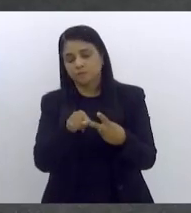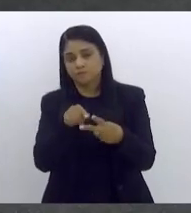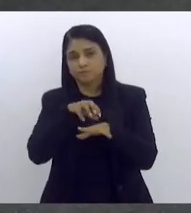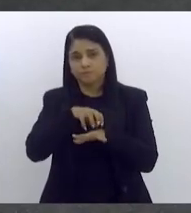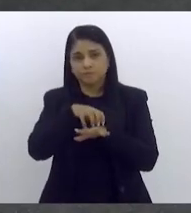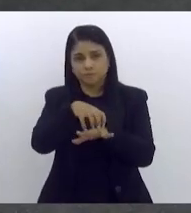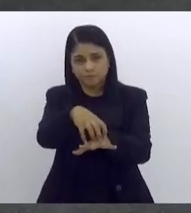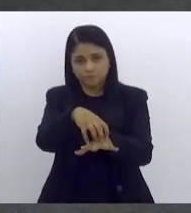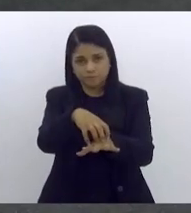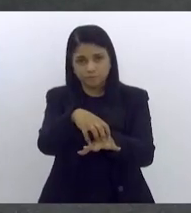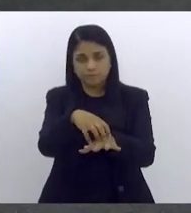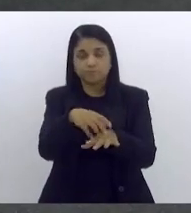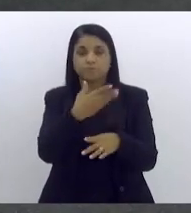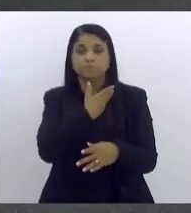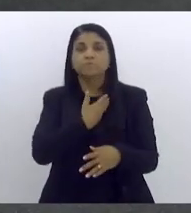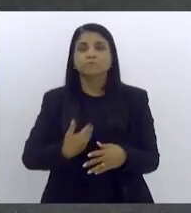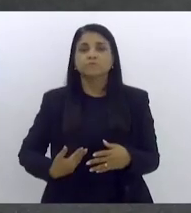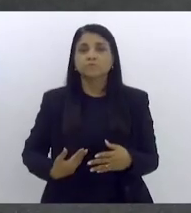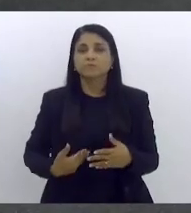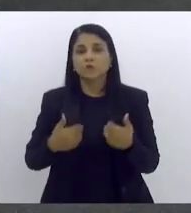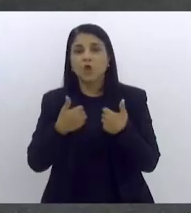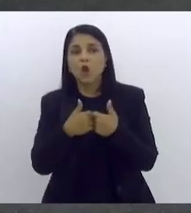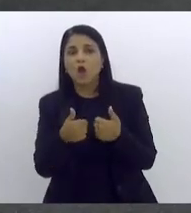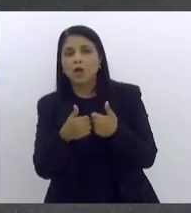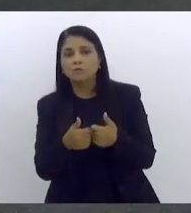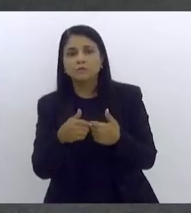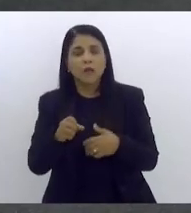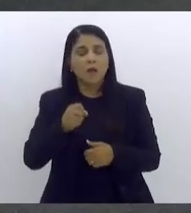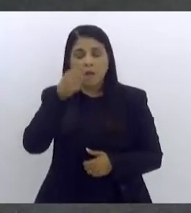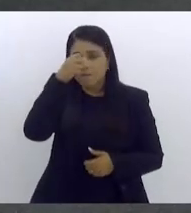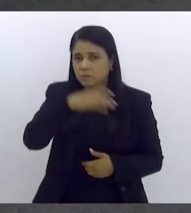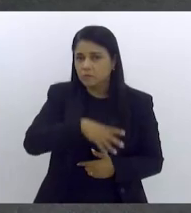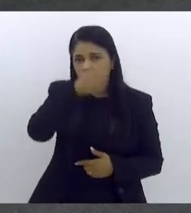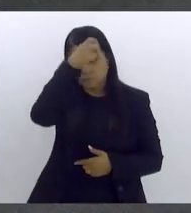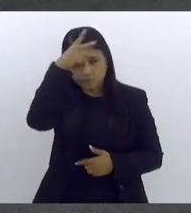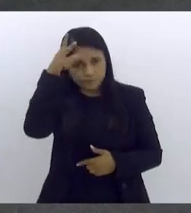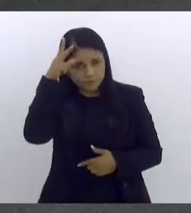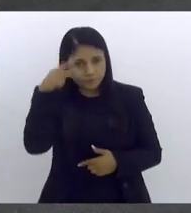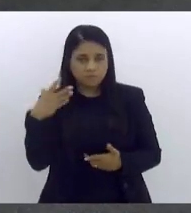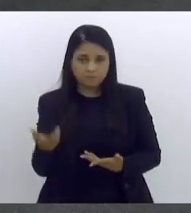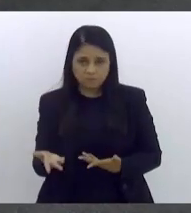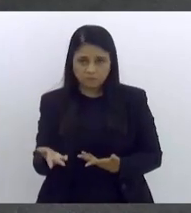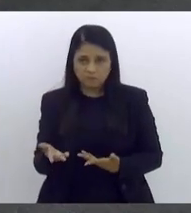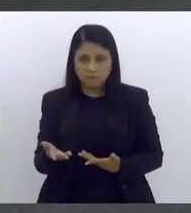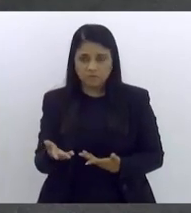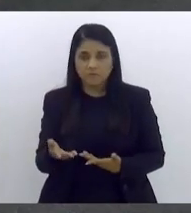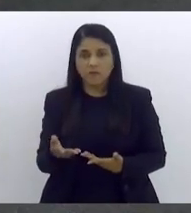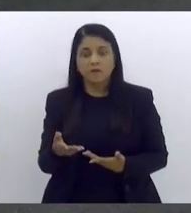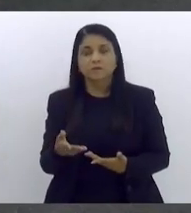Petrópolis. Senhor presidente, é um absurdo o que a Prefeitura Municipal tem feito. Ela segue